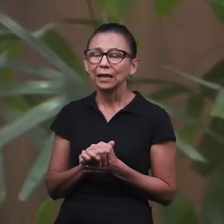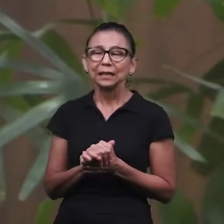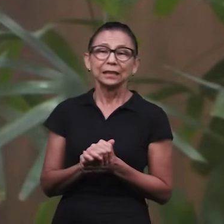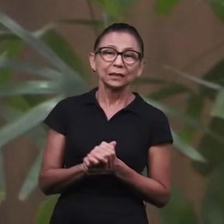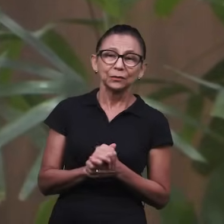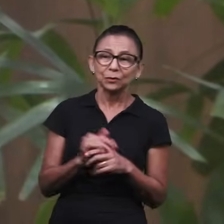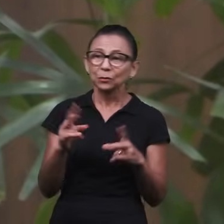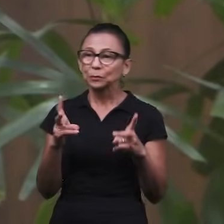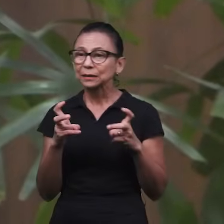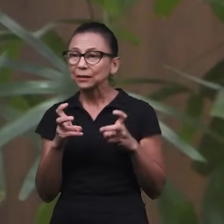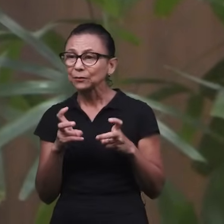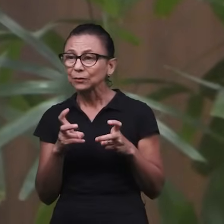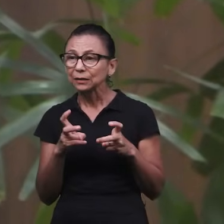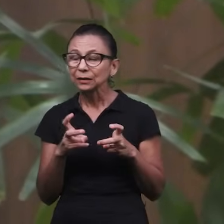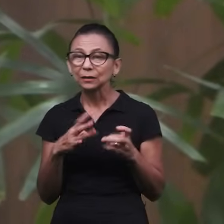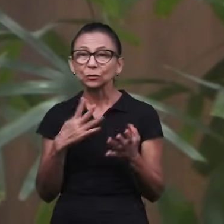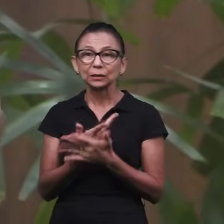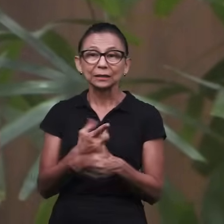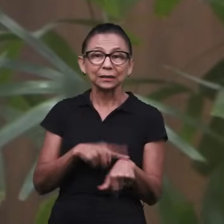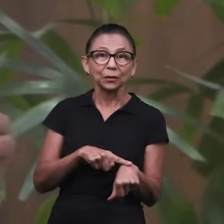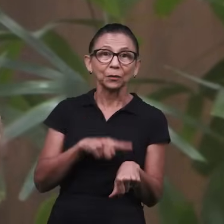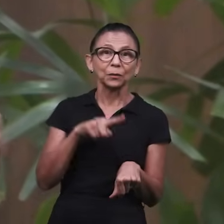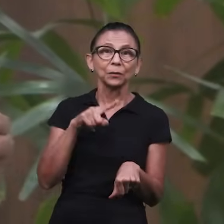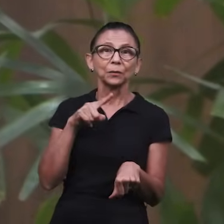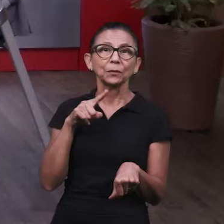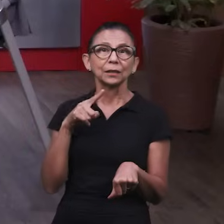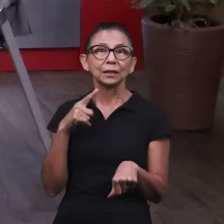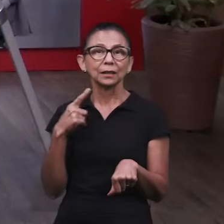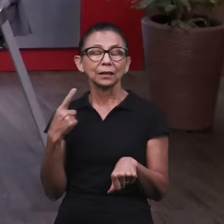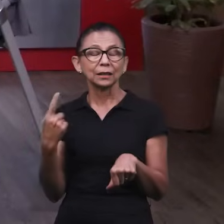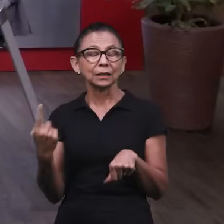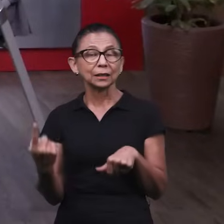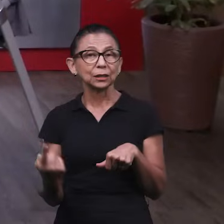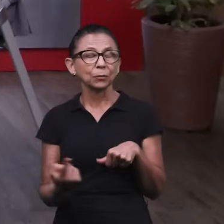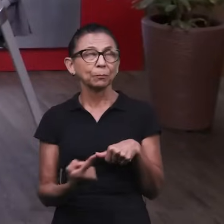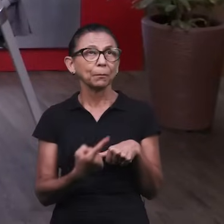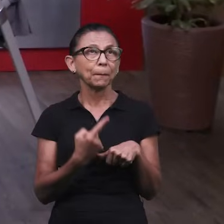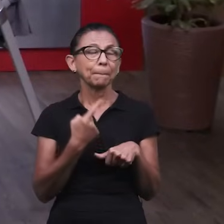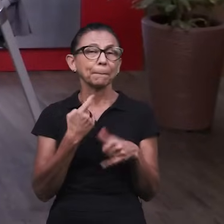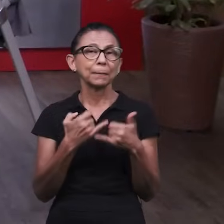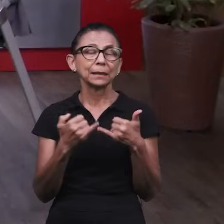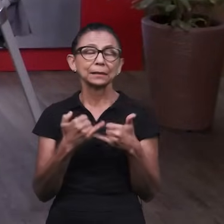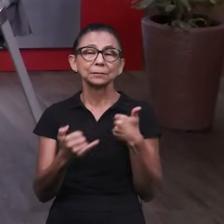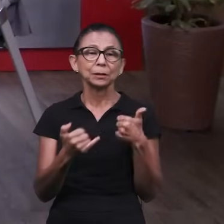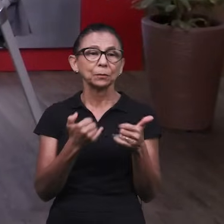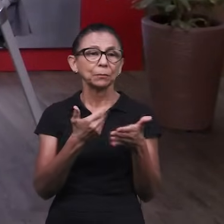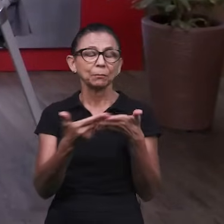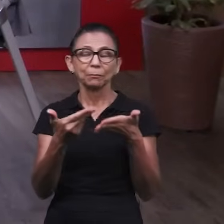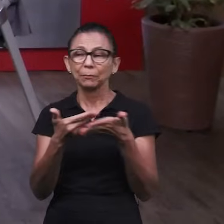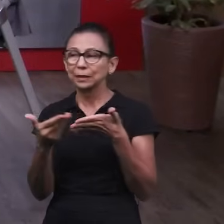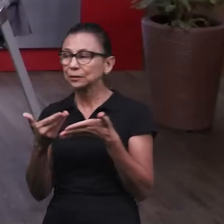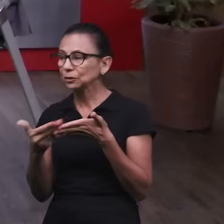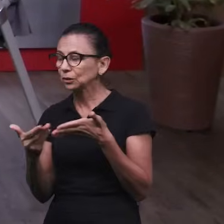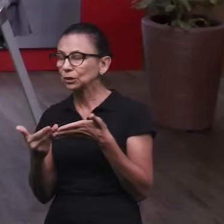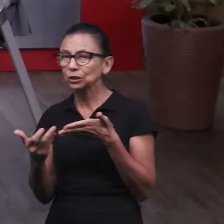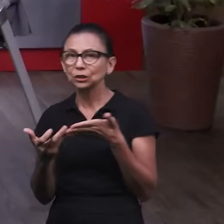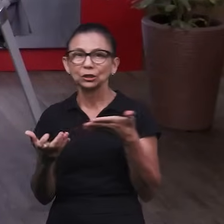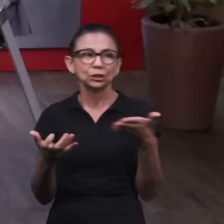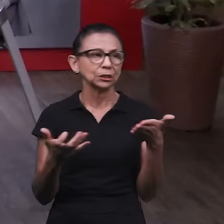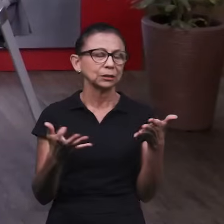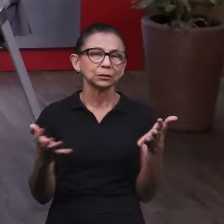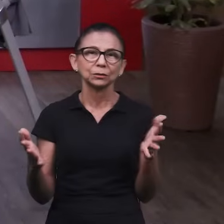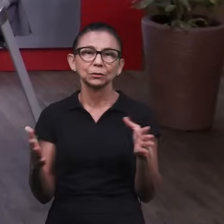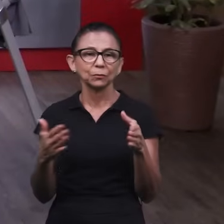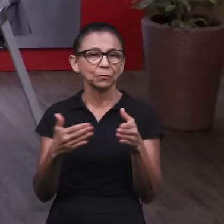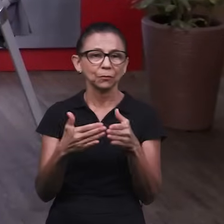naquela hora. Acaba tendo um percurso muito recortado e talvez sem muita coerência para ele, para onde